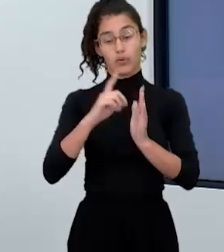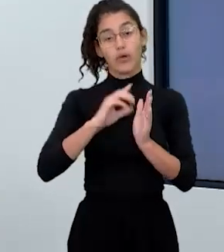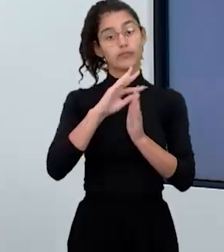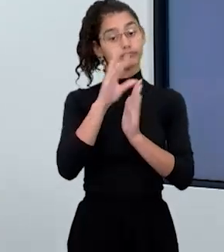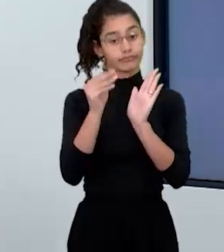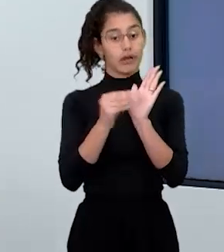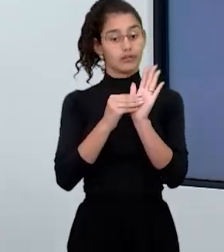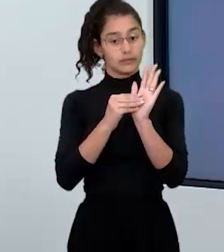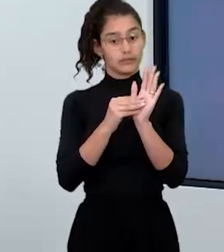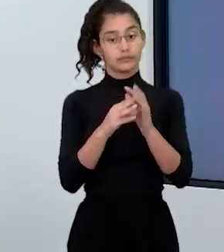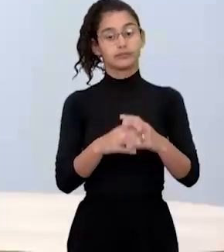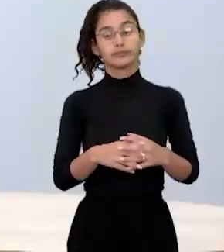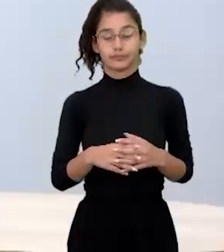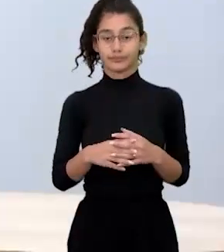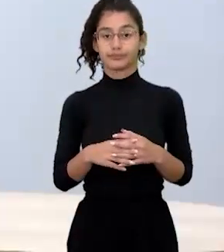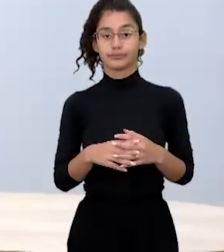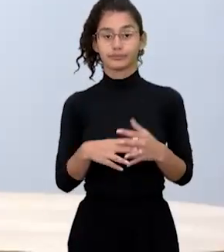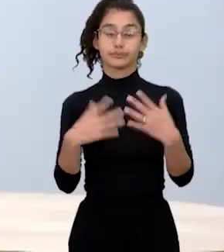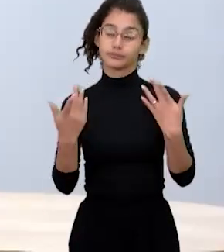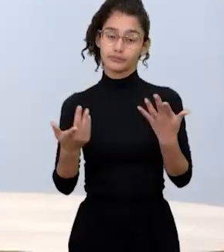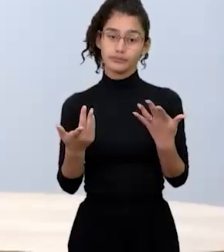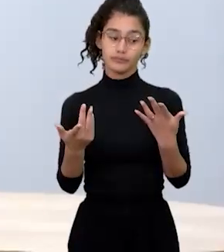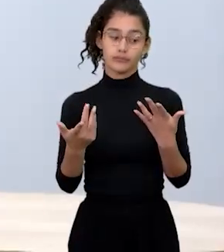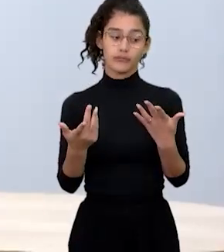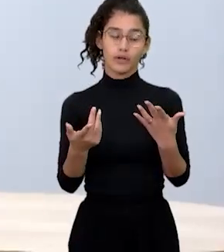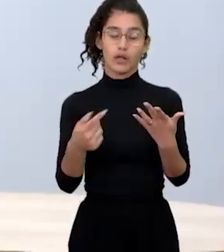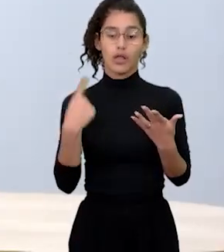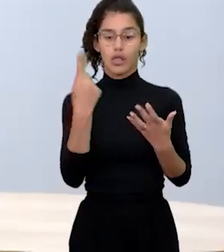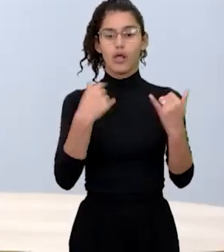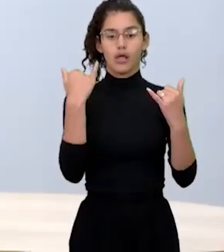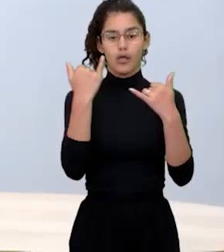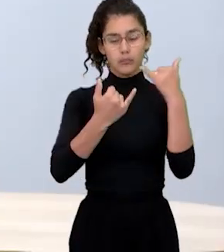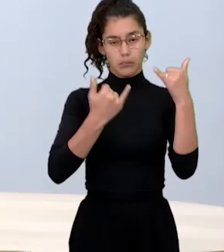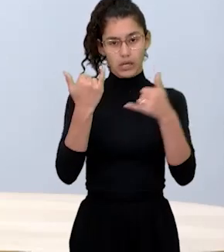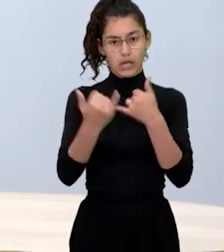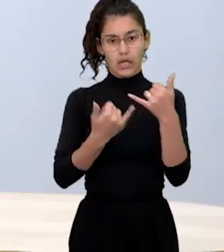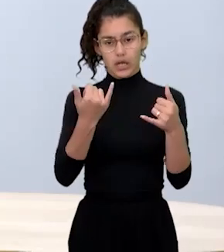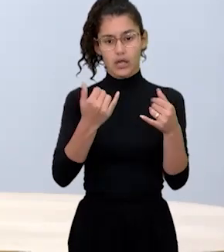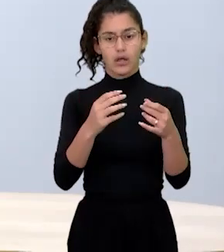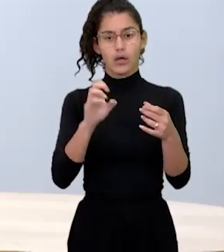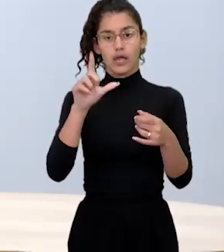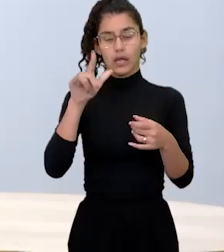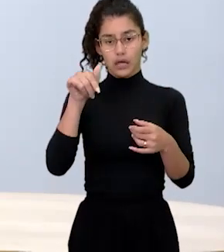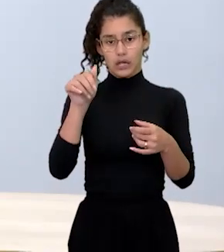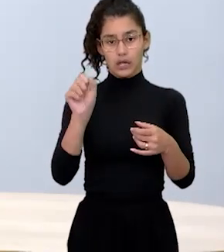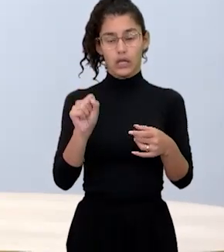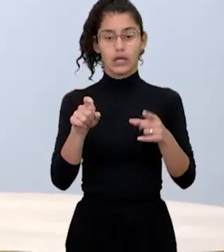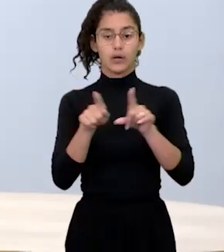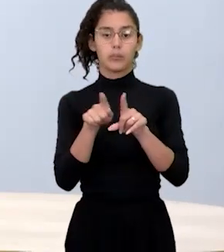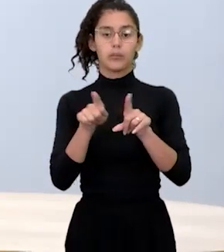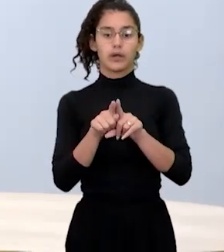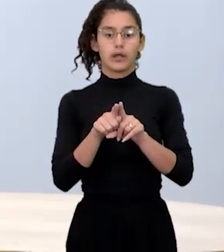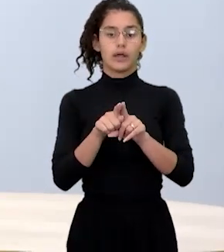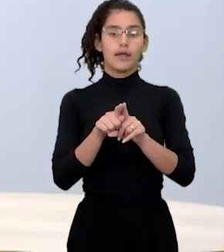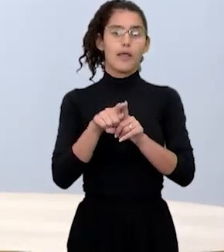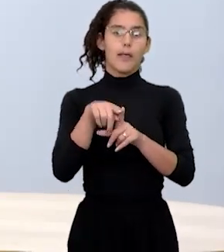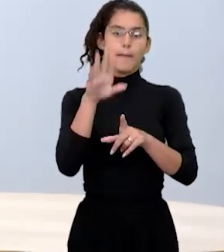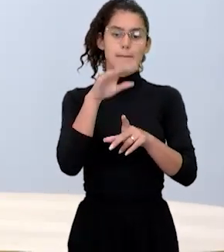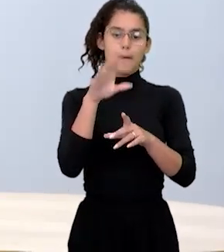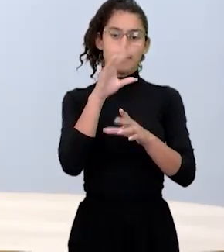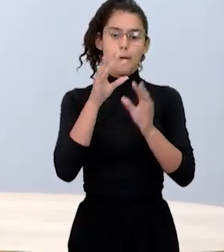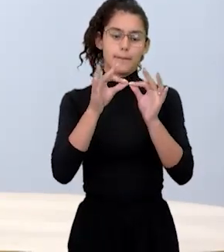falte, né? Foi o que ele falou. Na verdade, assim, a gente brinca, né, com a Elaine, porque ela acaba, assim,